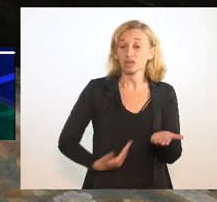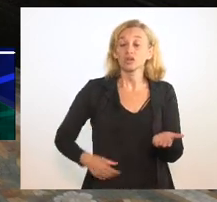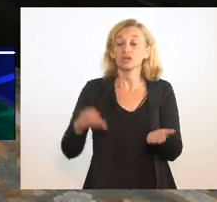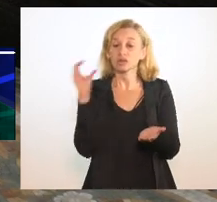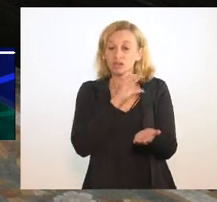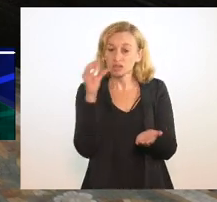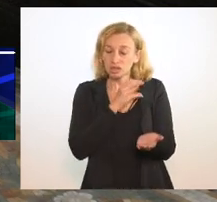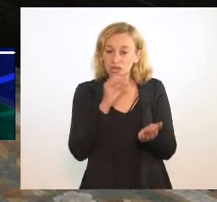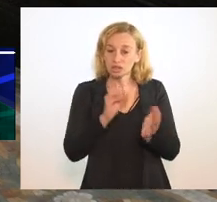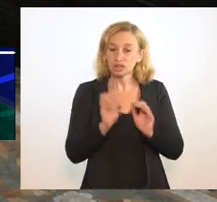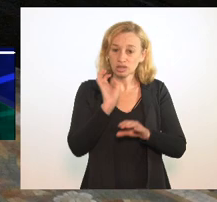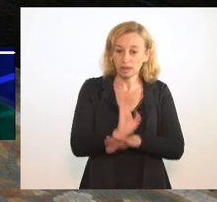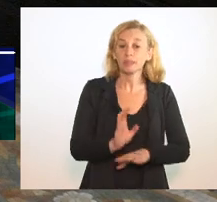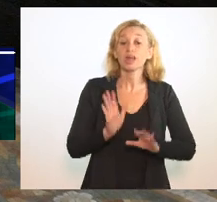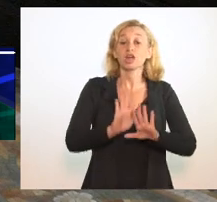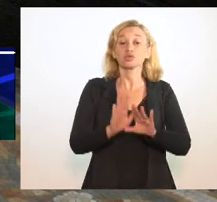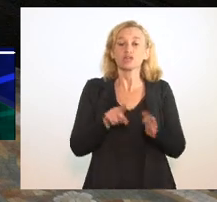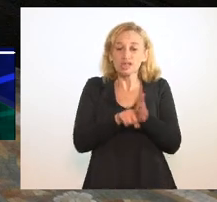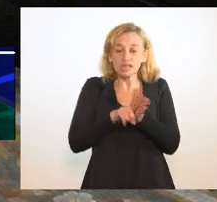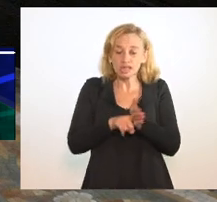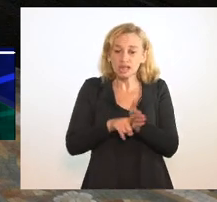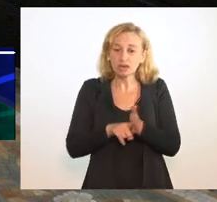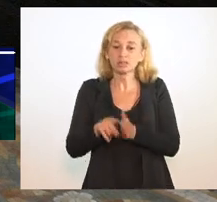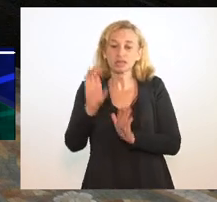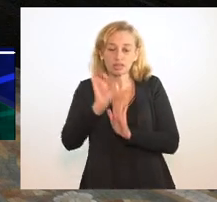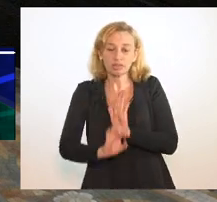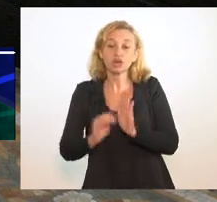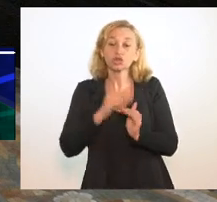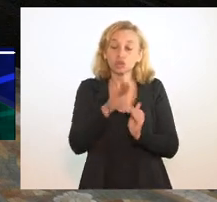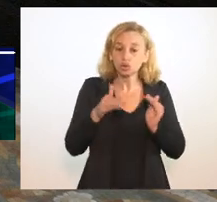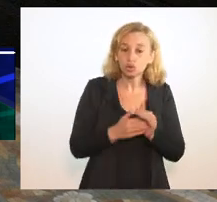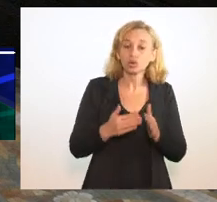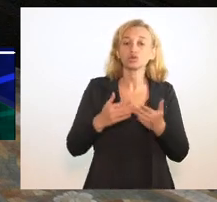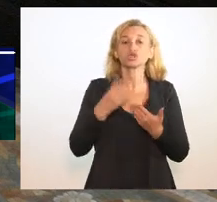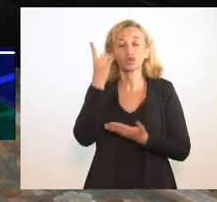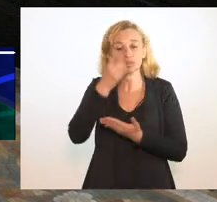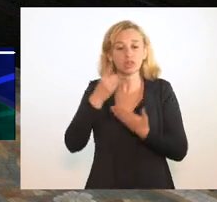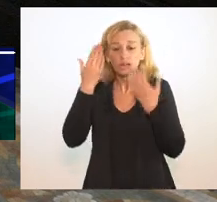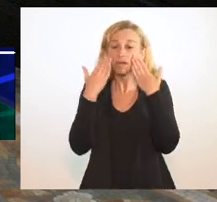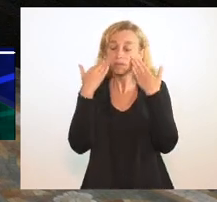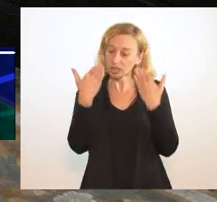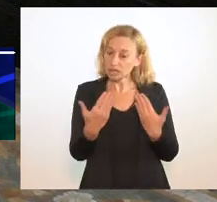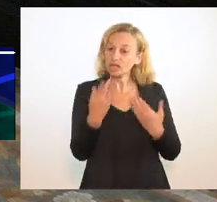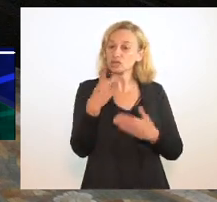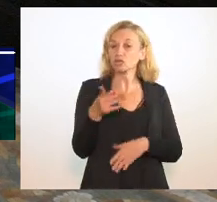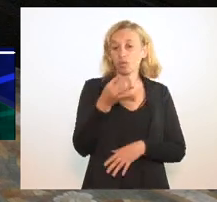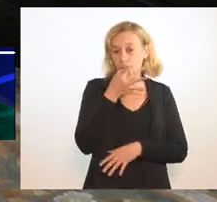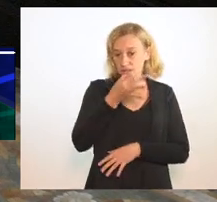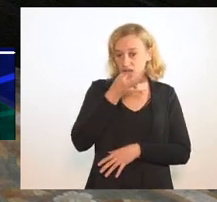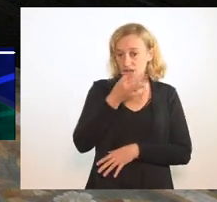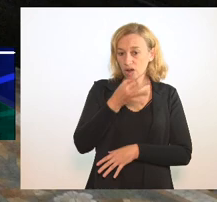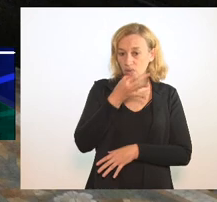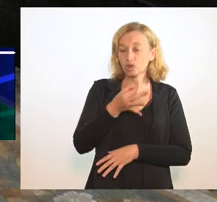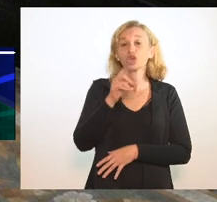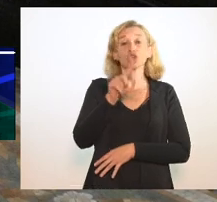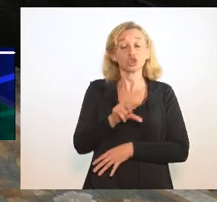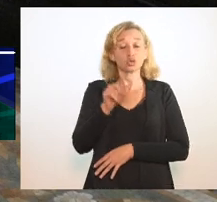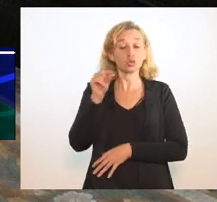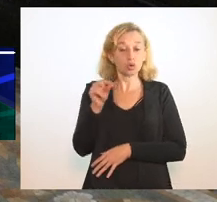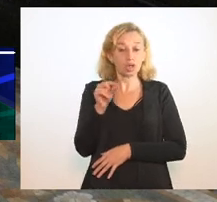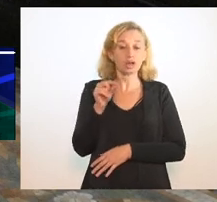das emendas, e é óbvio que todos os deputados, ao apresentarem suas sugestões, decidiram